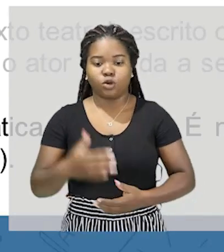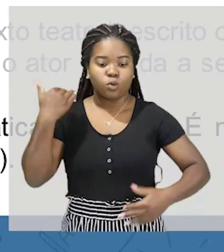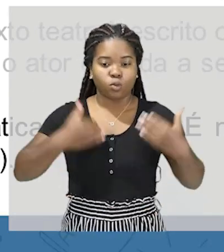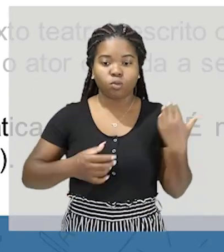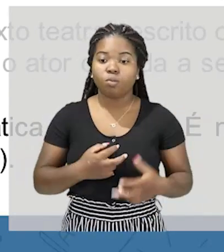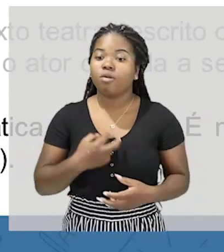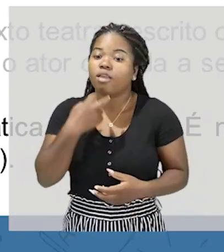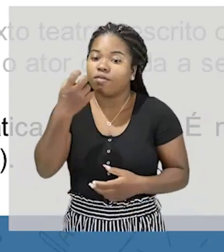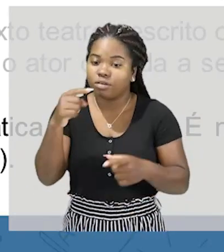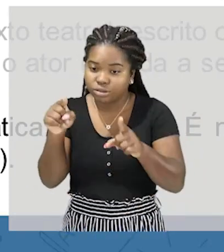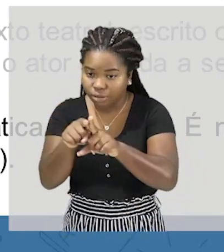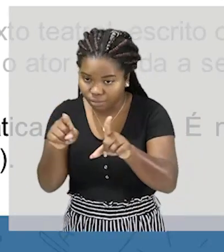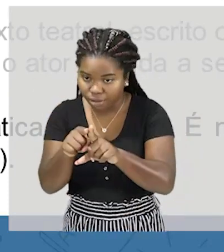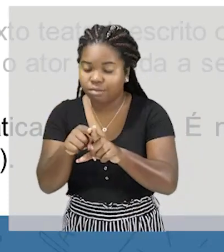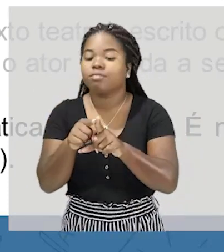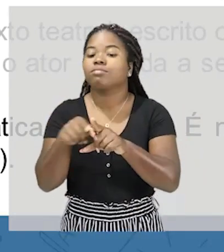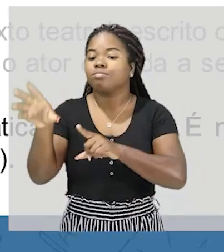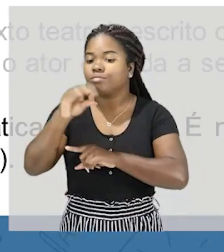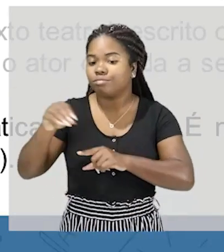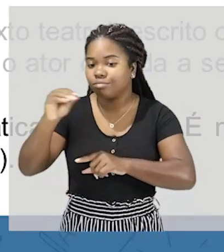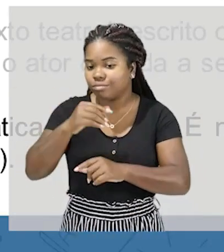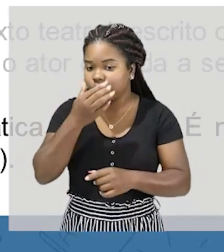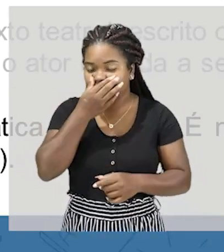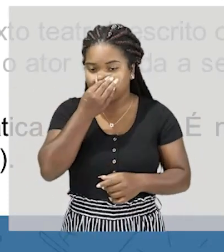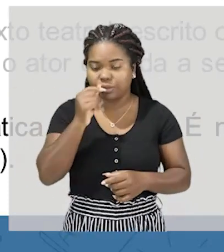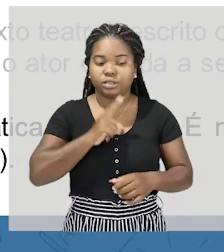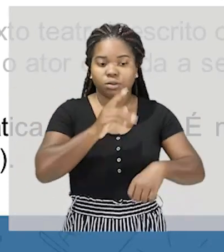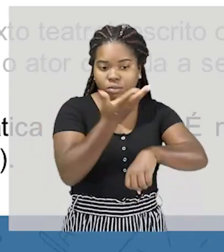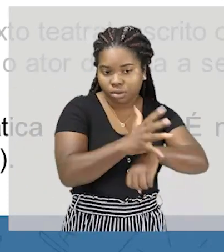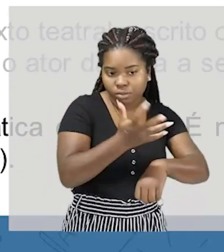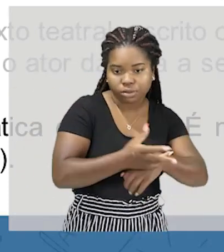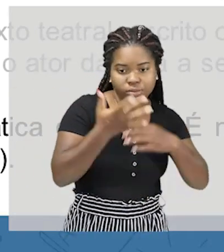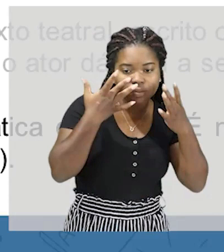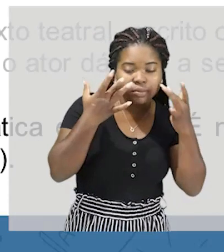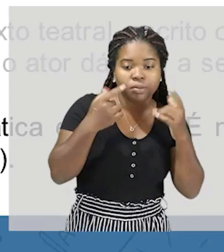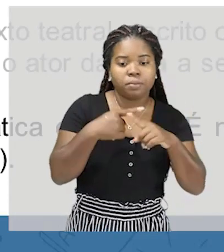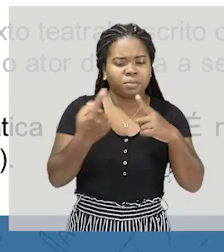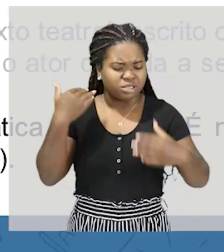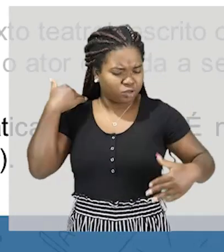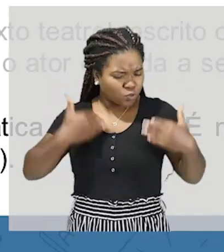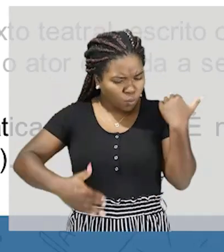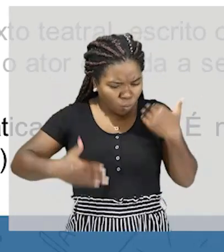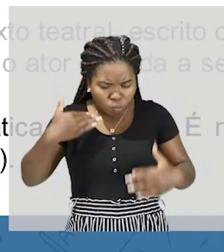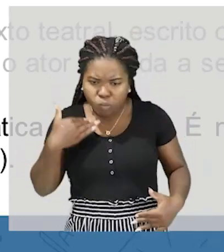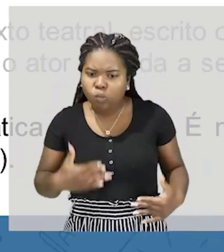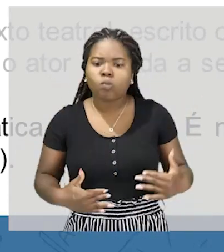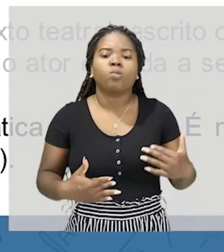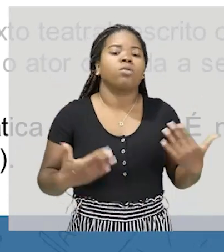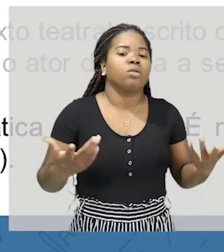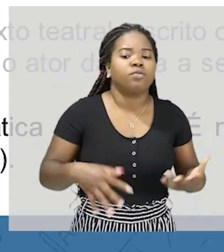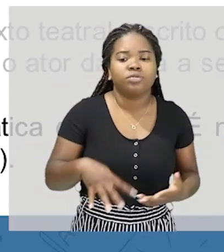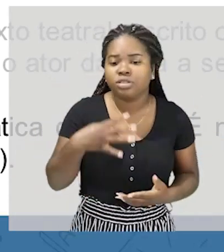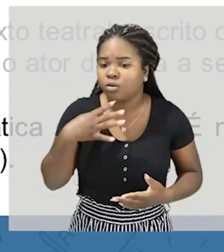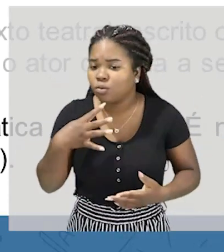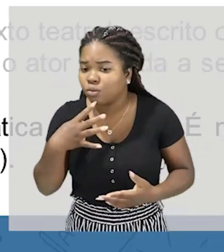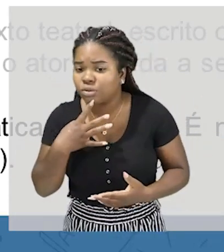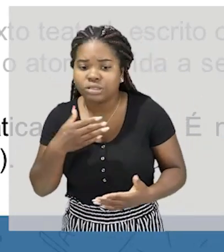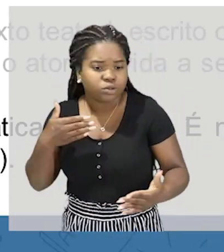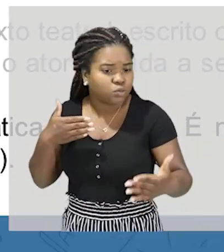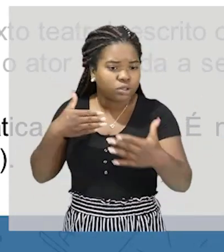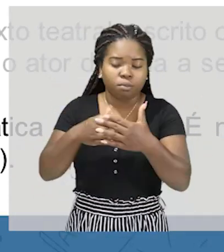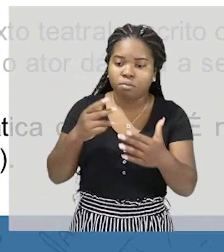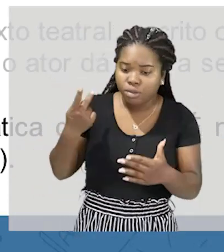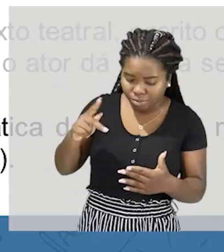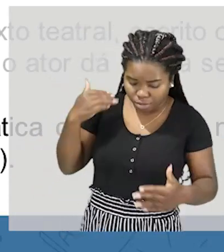ser trabalhada ao longo de um exercício teatral, de uma montagem teatral. Mas o corpo, você desconstruir, conhecer os limites dele